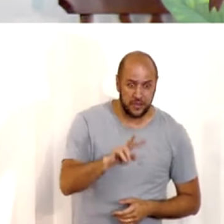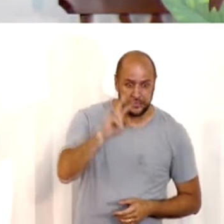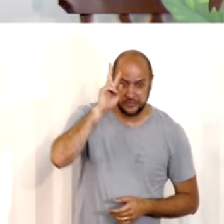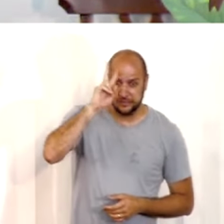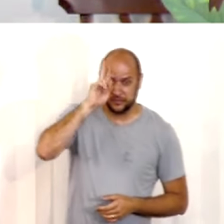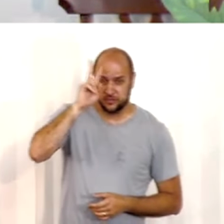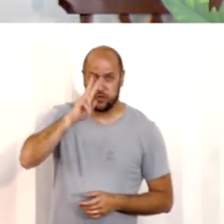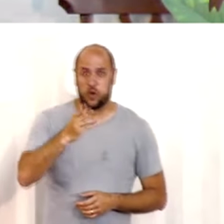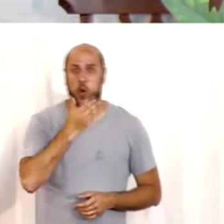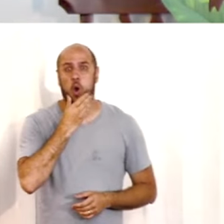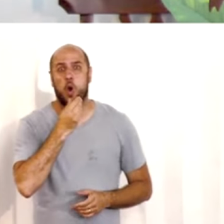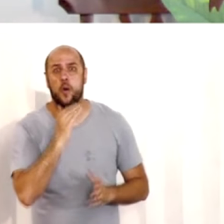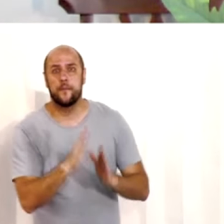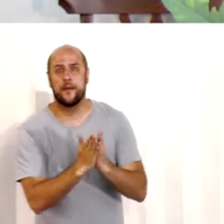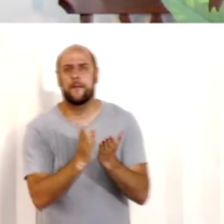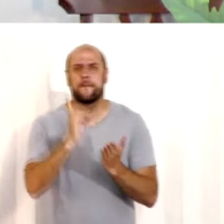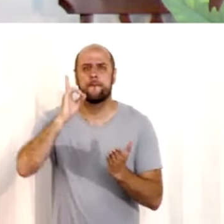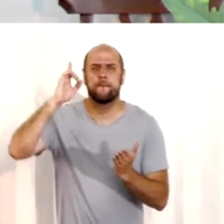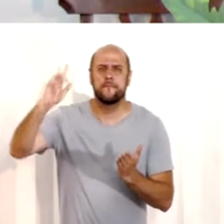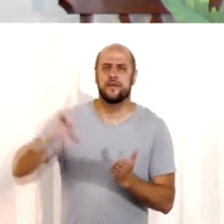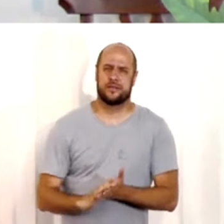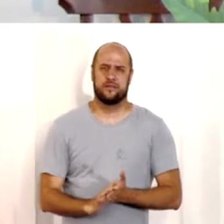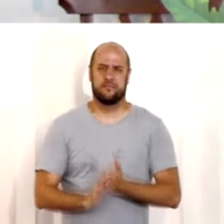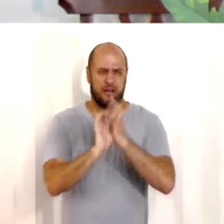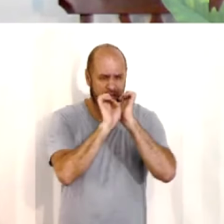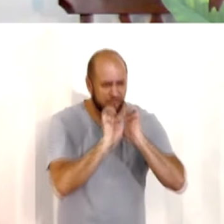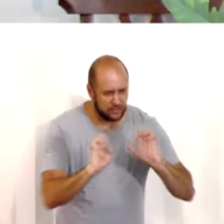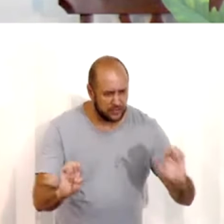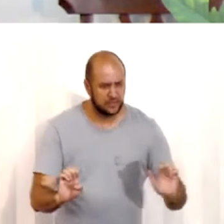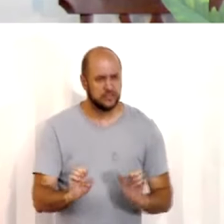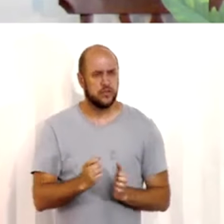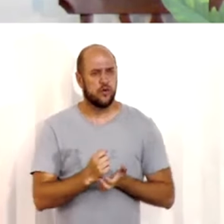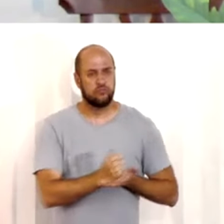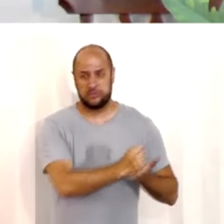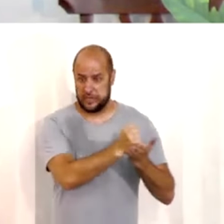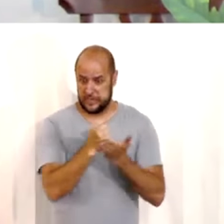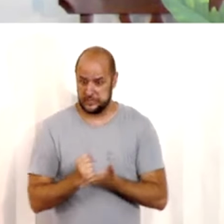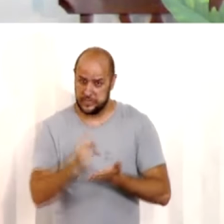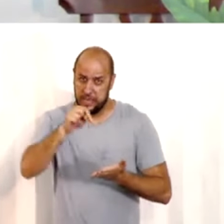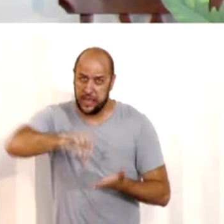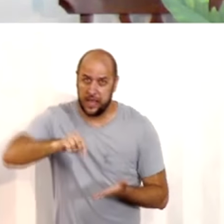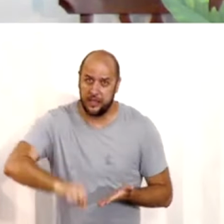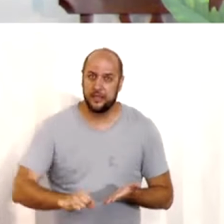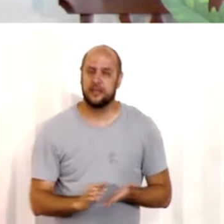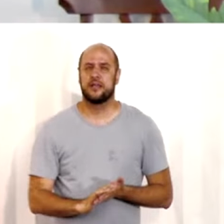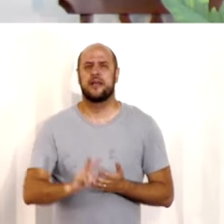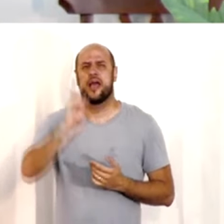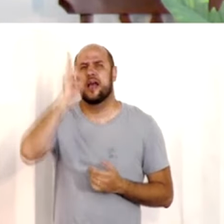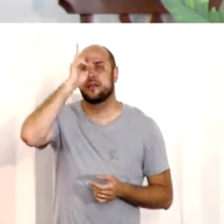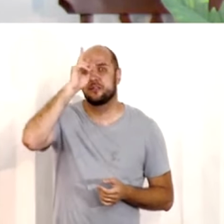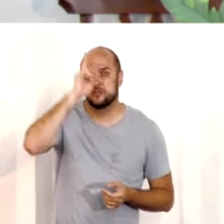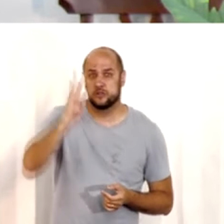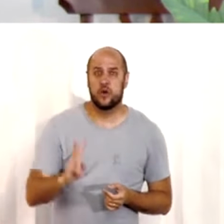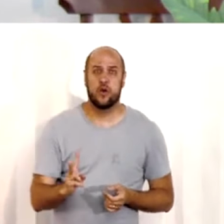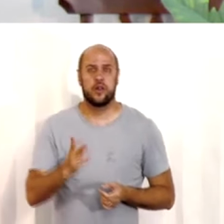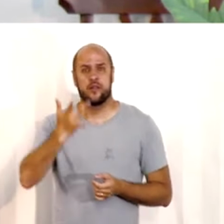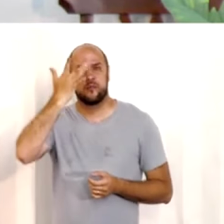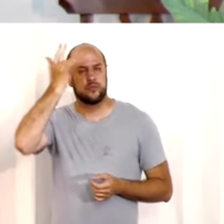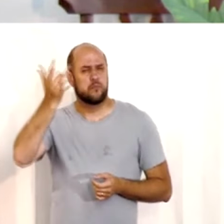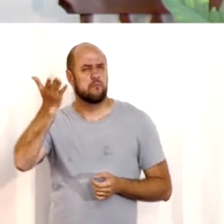homens bíblicos, a história dos evangelistas que trouxeram o evangelho para cá, a história dos nossos